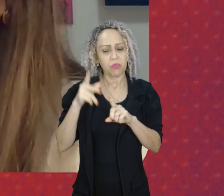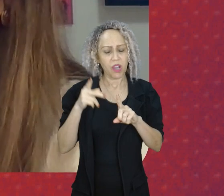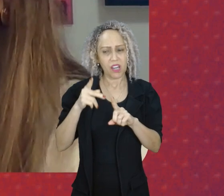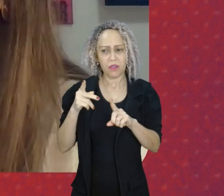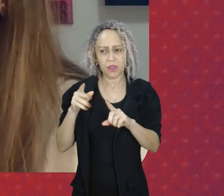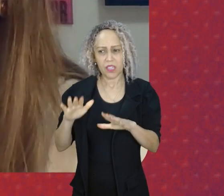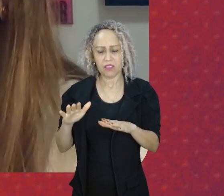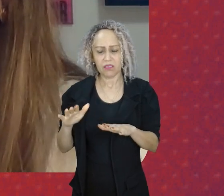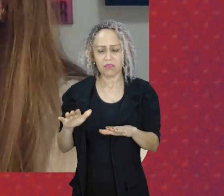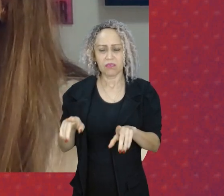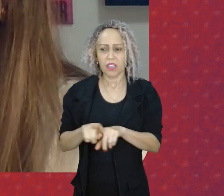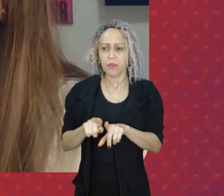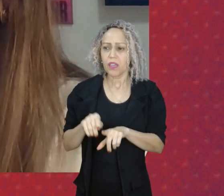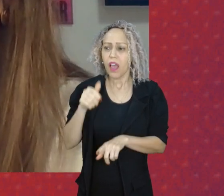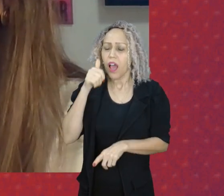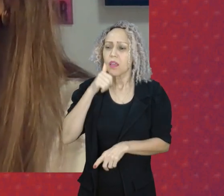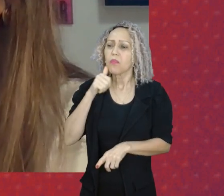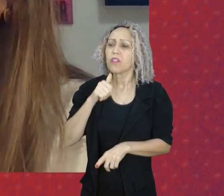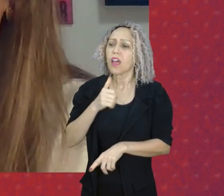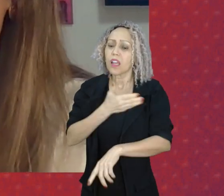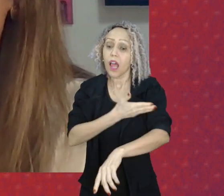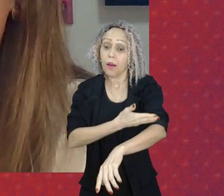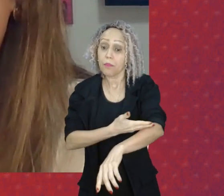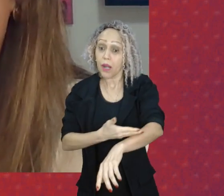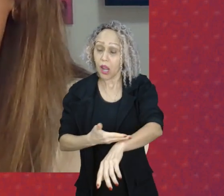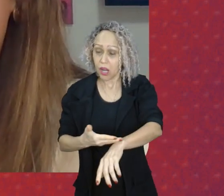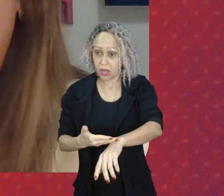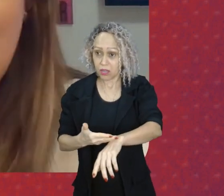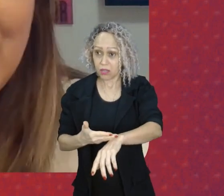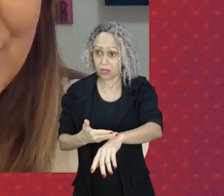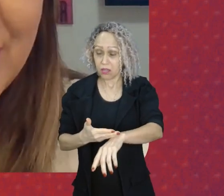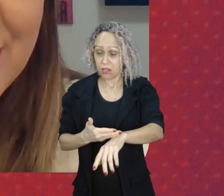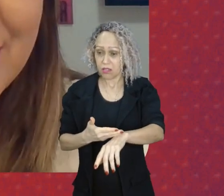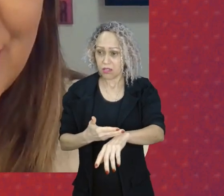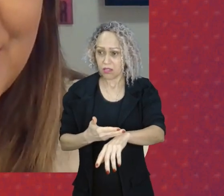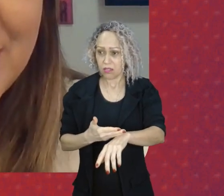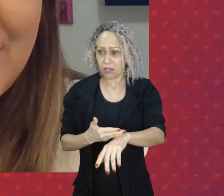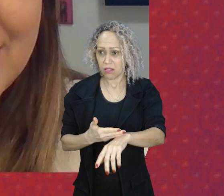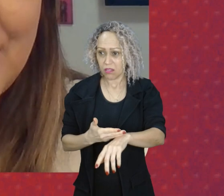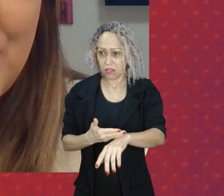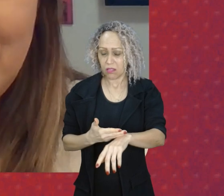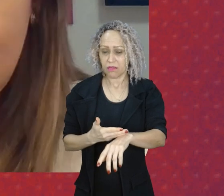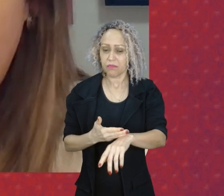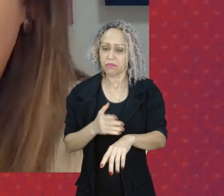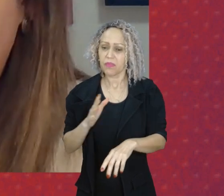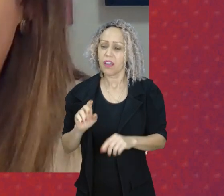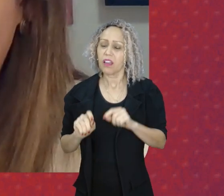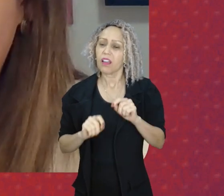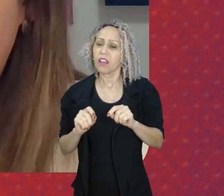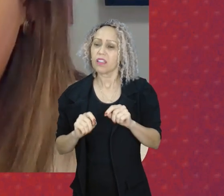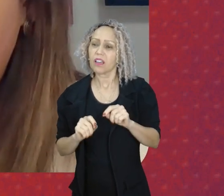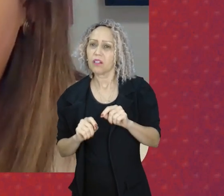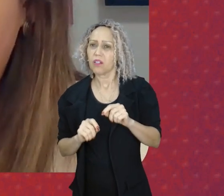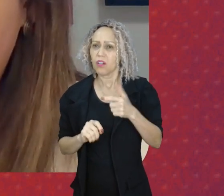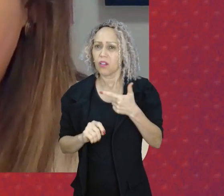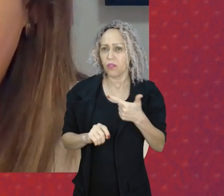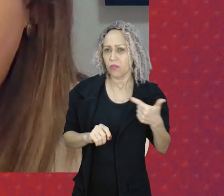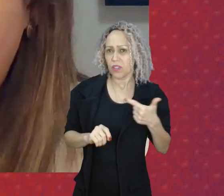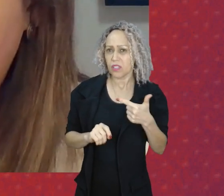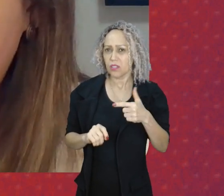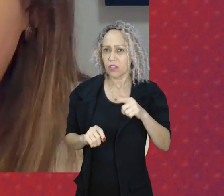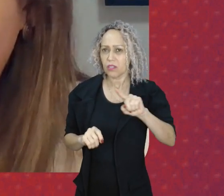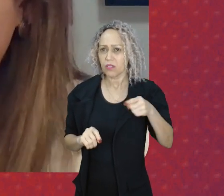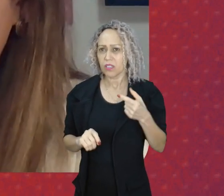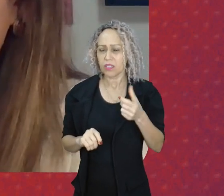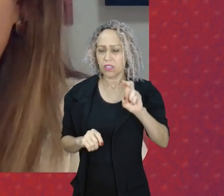relação às mulheres, porque as mulheres, as brancas, estão na metade aí do que elas estão representadas na população, então 22,5%